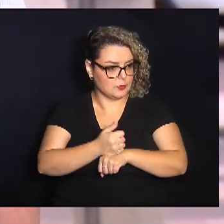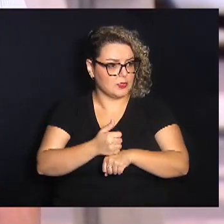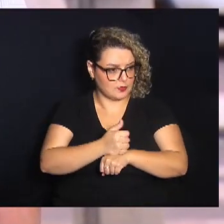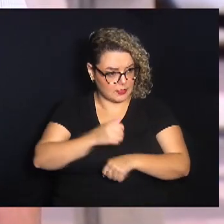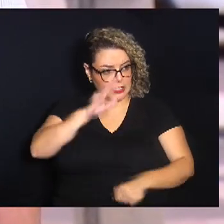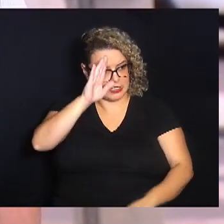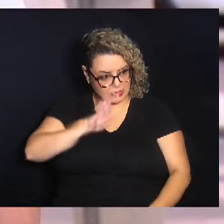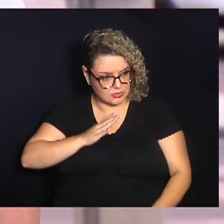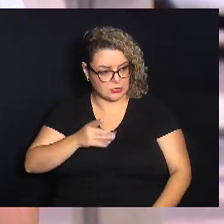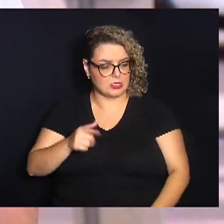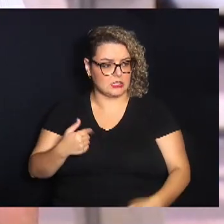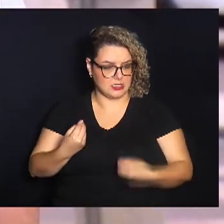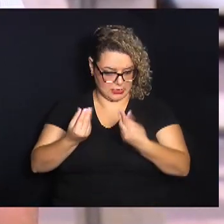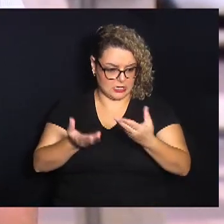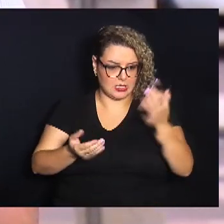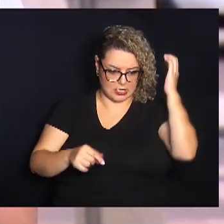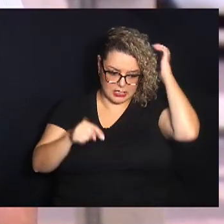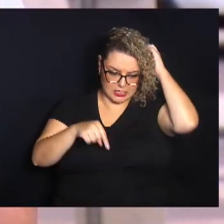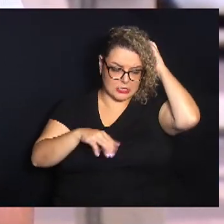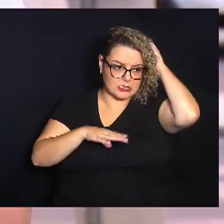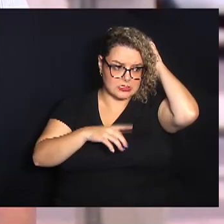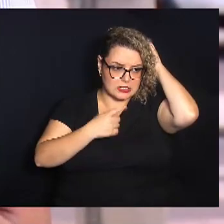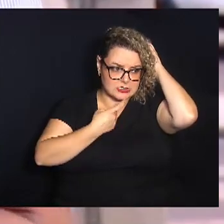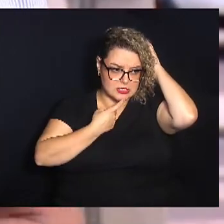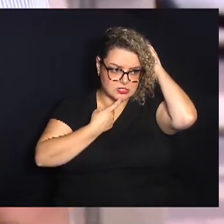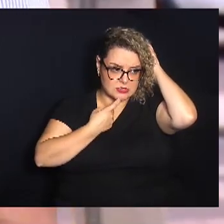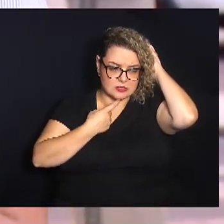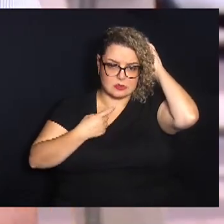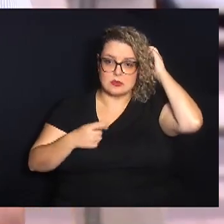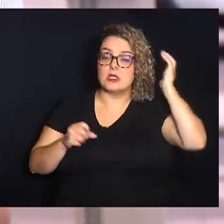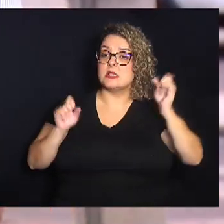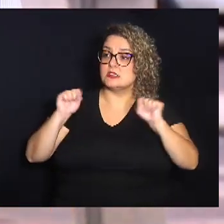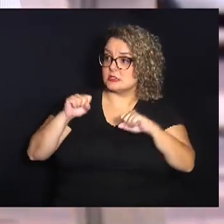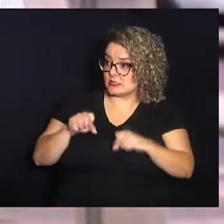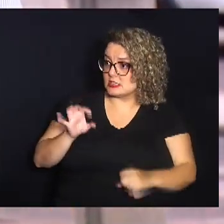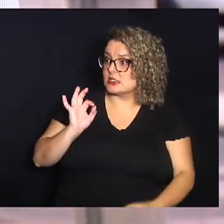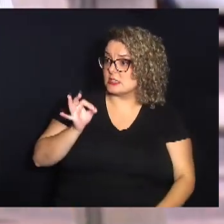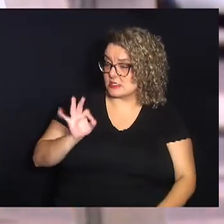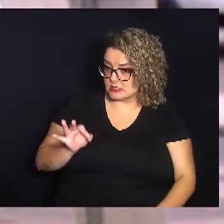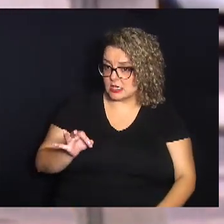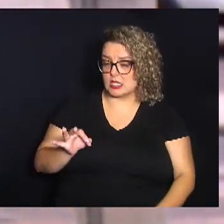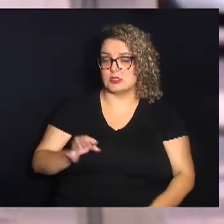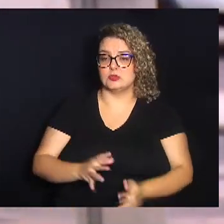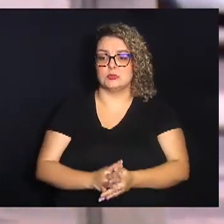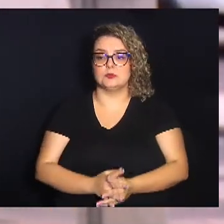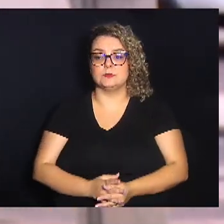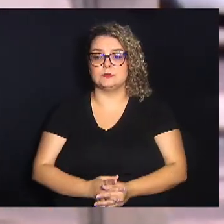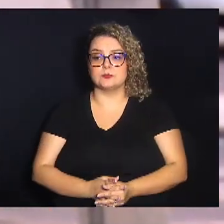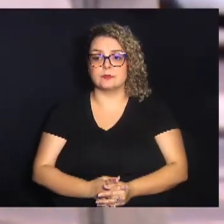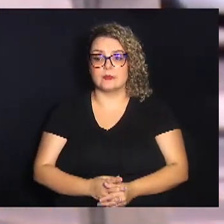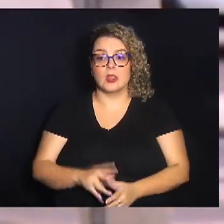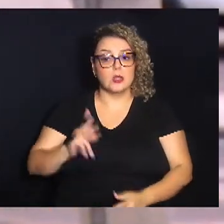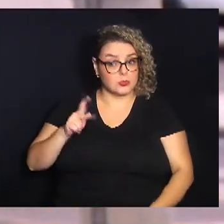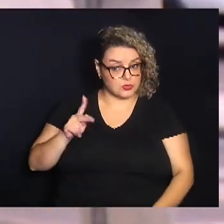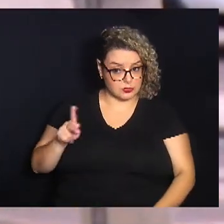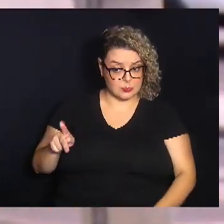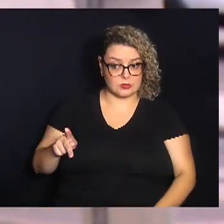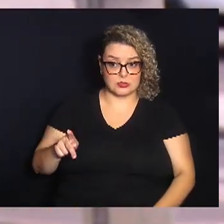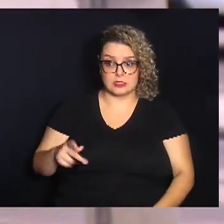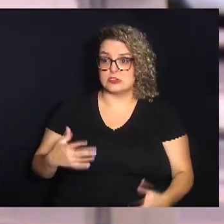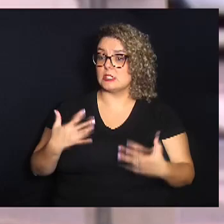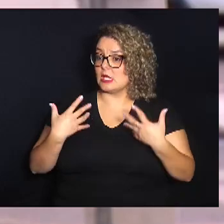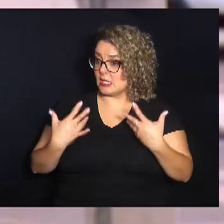que a Seprocamp oferece aqui na cidade de Campinas. Isso, exatamente. Os professores, eles recebem